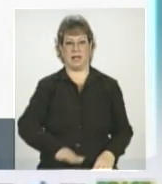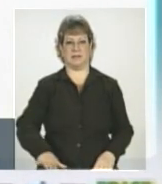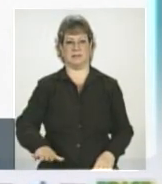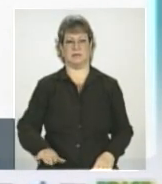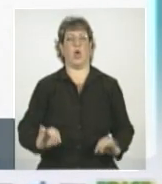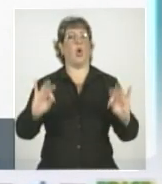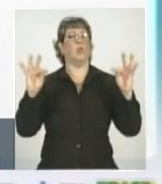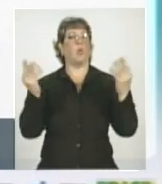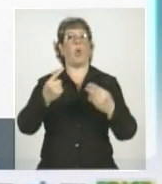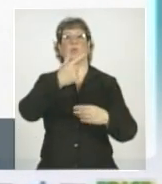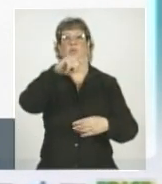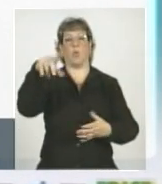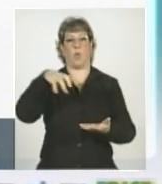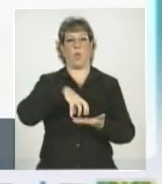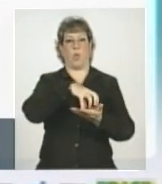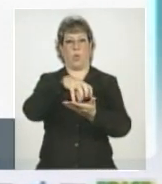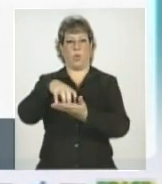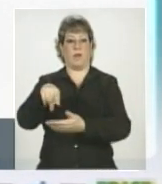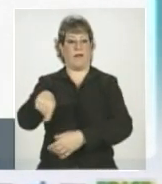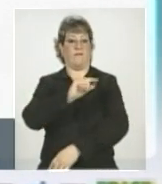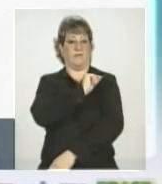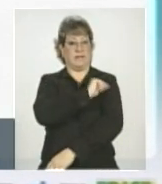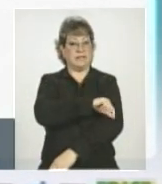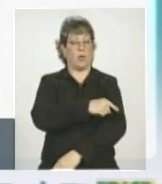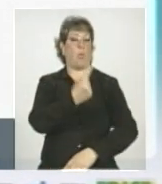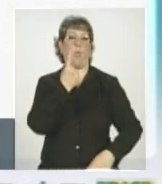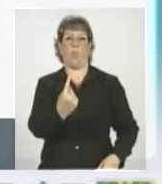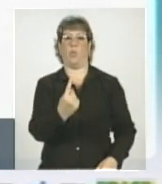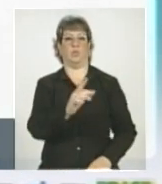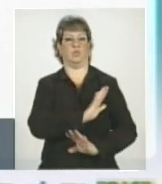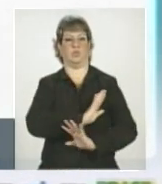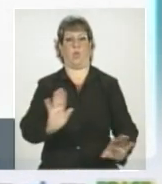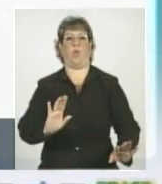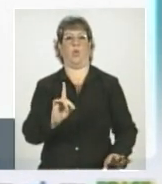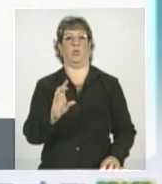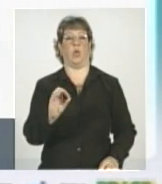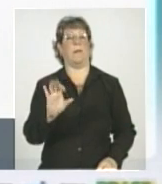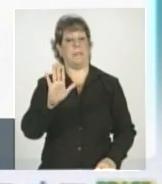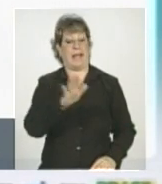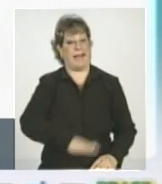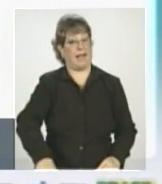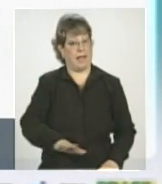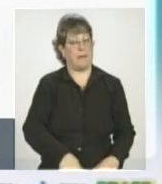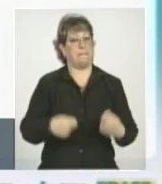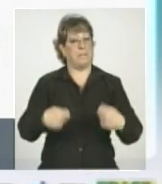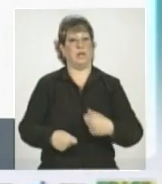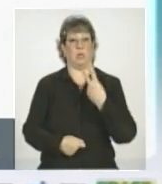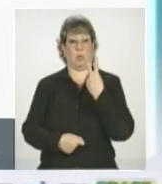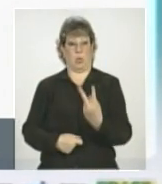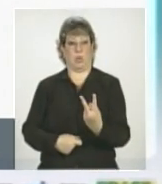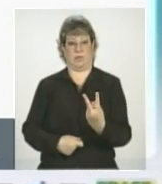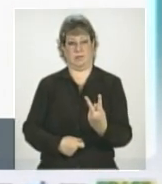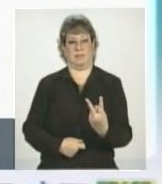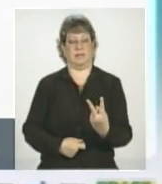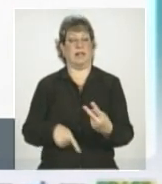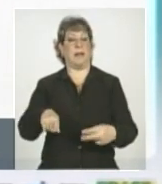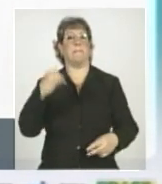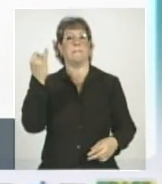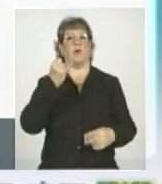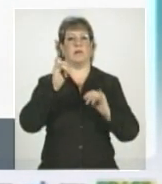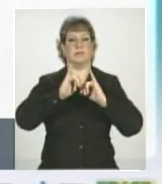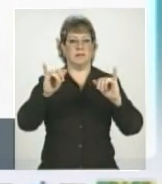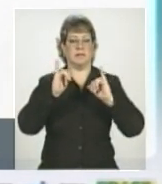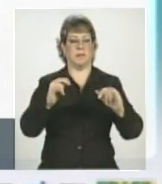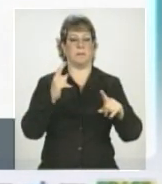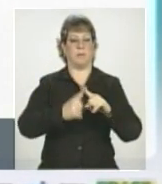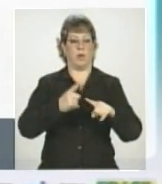todos os outros grupos, a vacina é uma dose só. Para a criança, são duas doses. Então, isso é importante, porque quando a gente começou ano passado, a gente